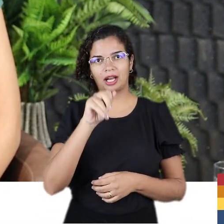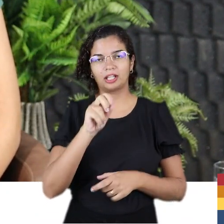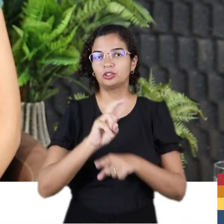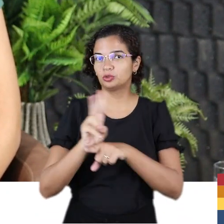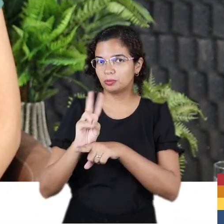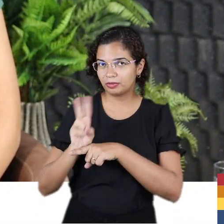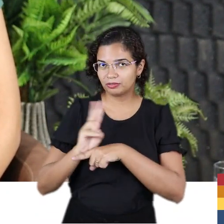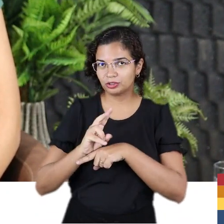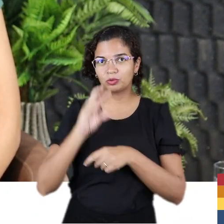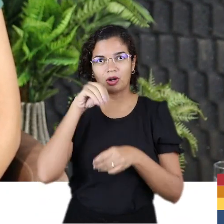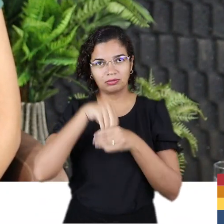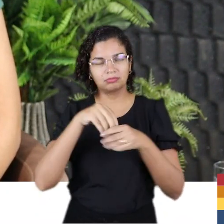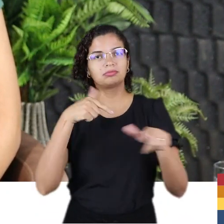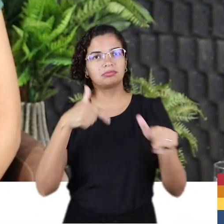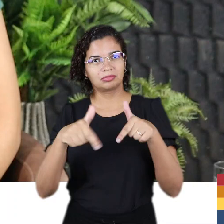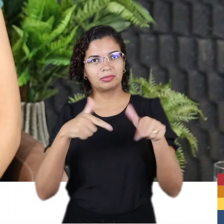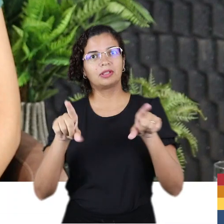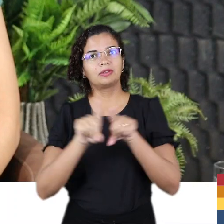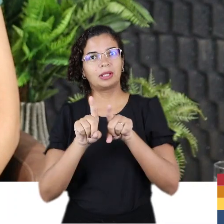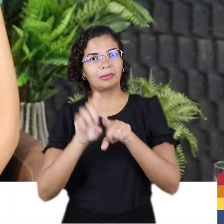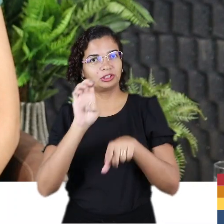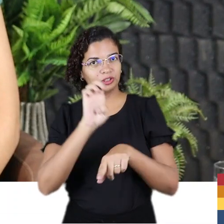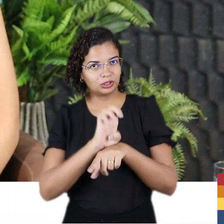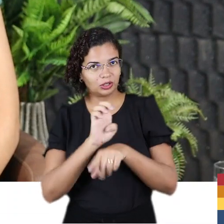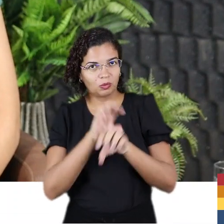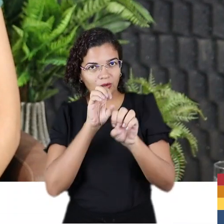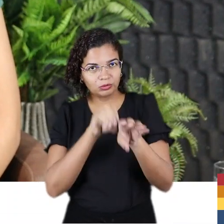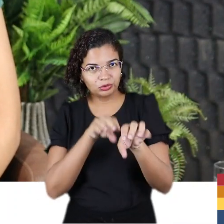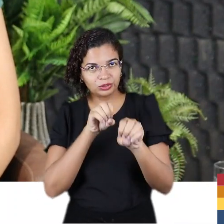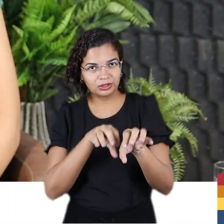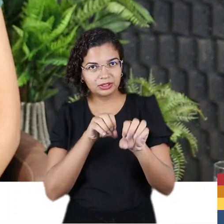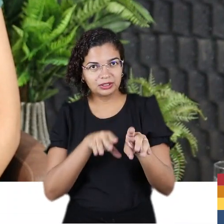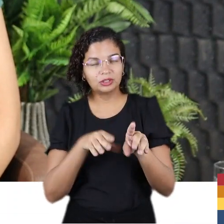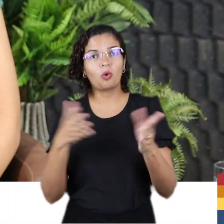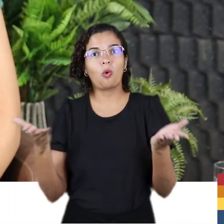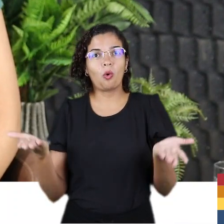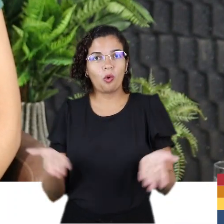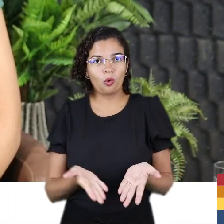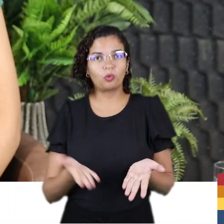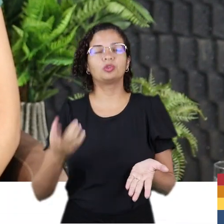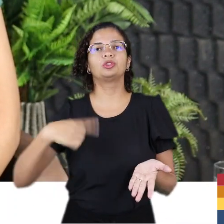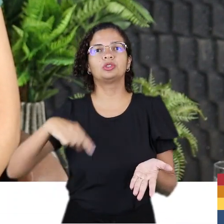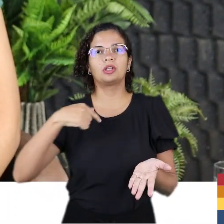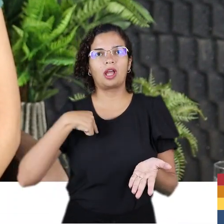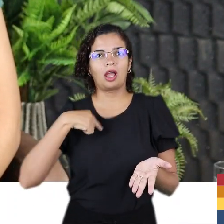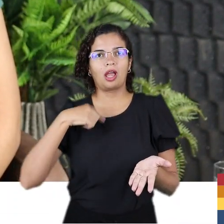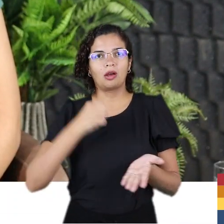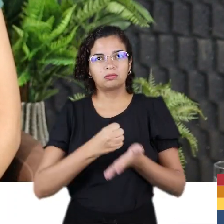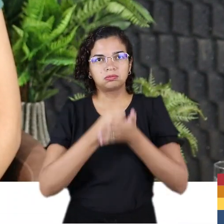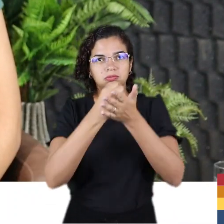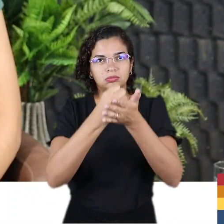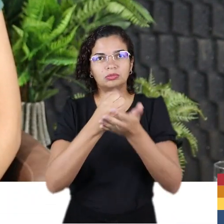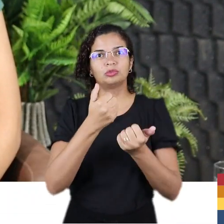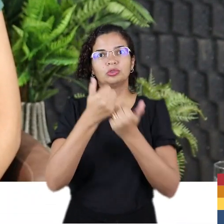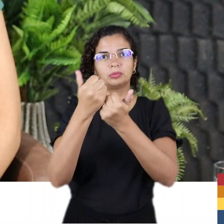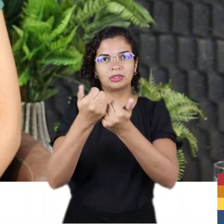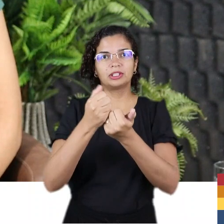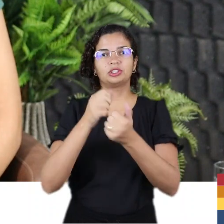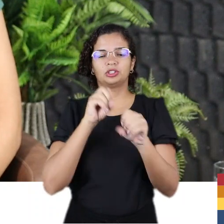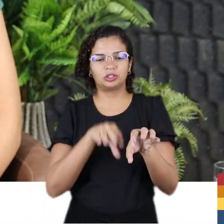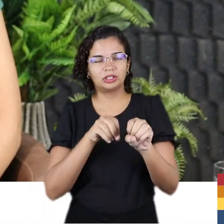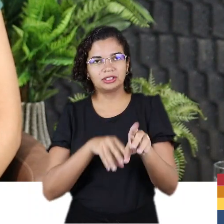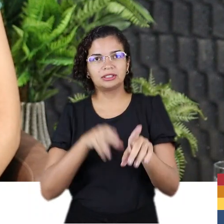estadual de ensino. Atualmente estou como superintendente de gestão de ensino e